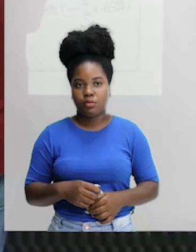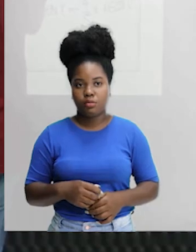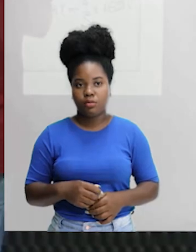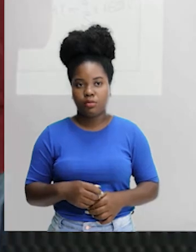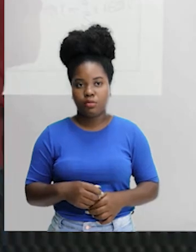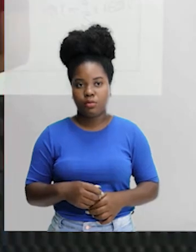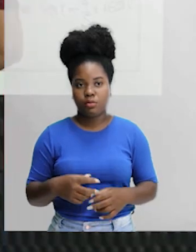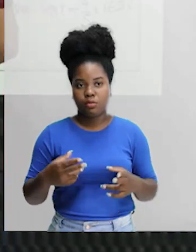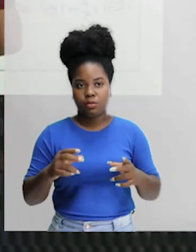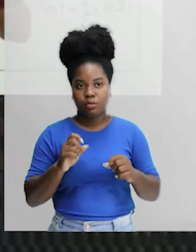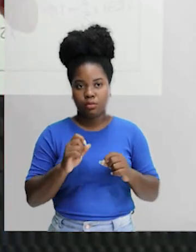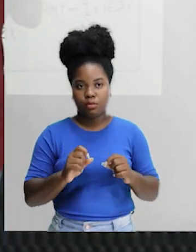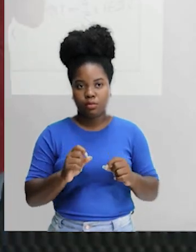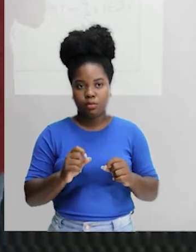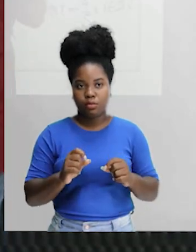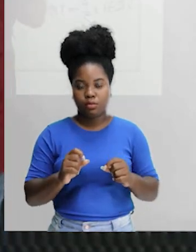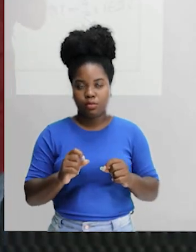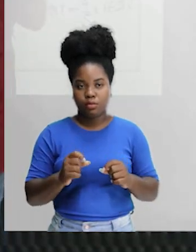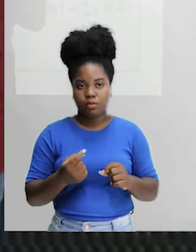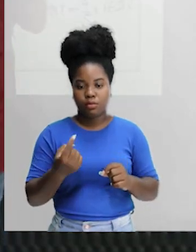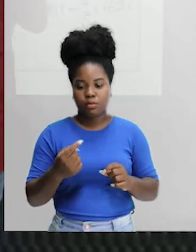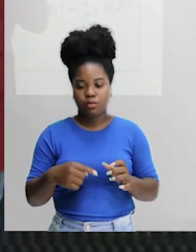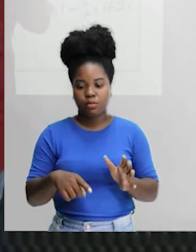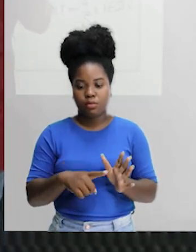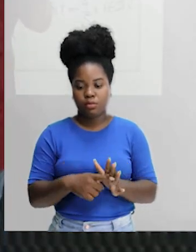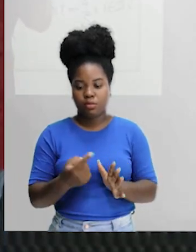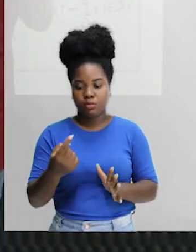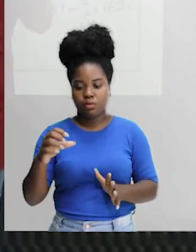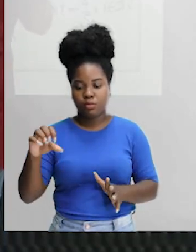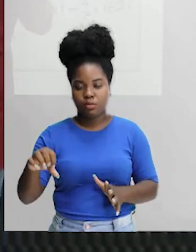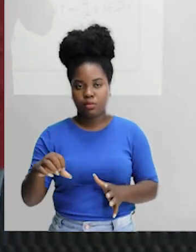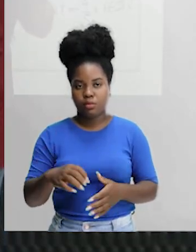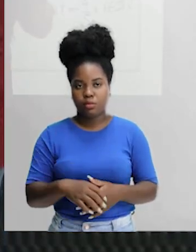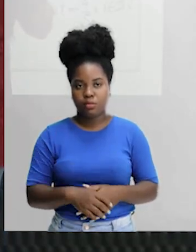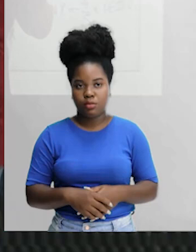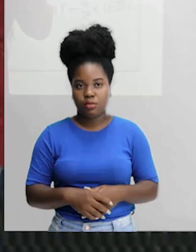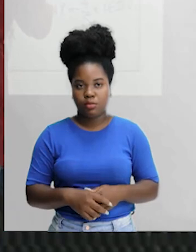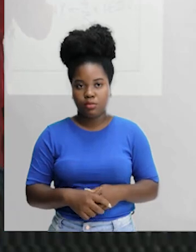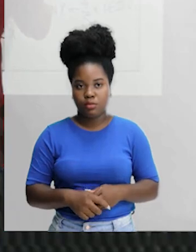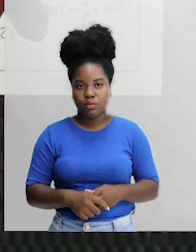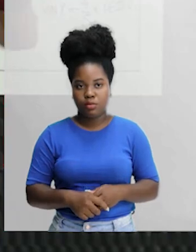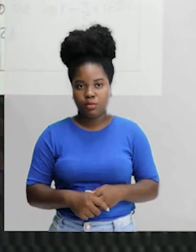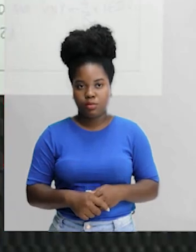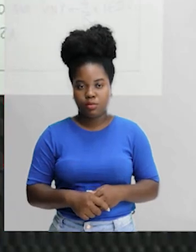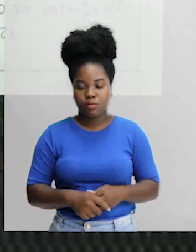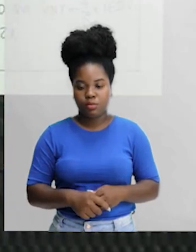vai ser igual a 1 menos o nono, né?